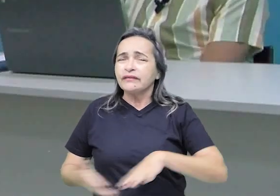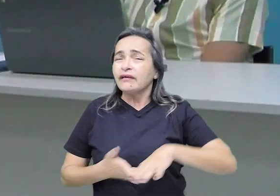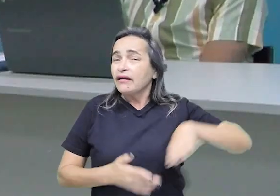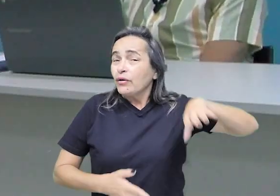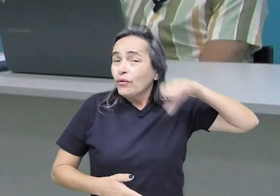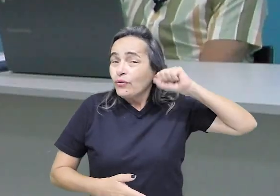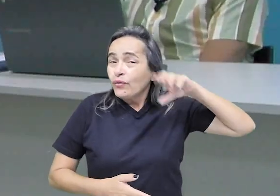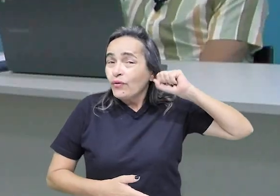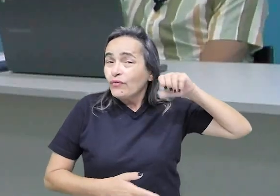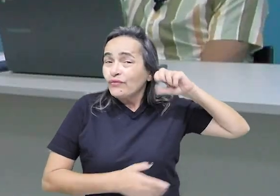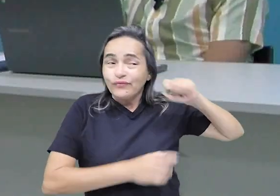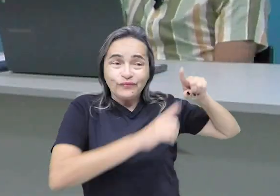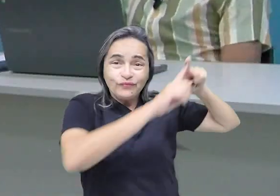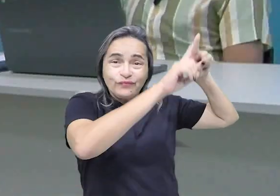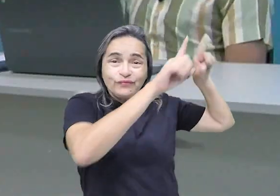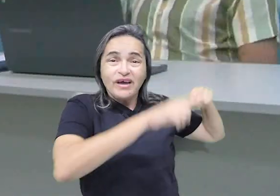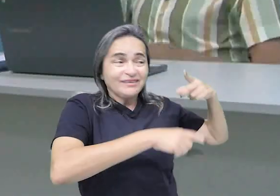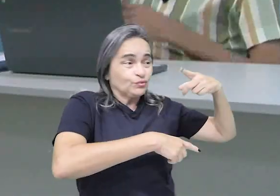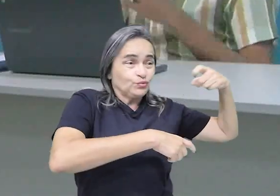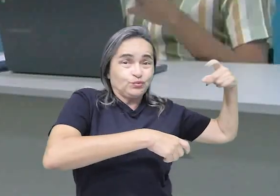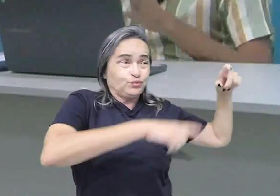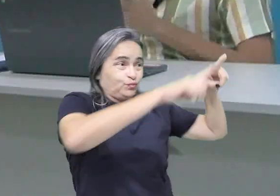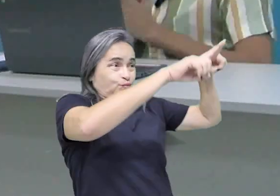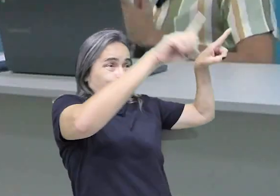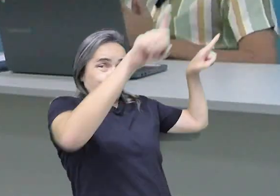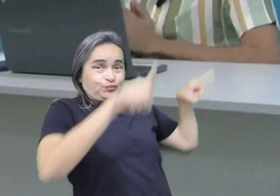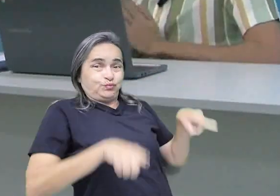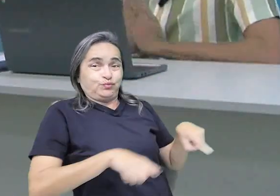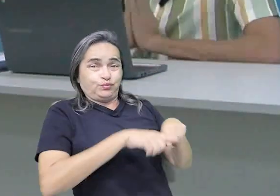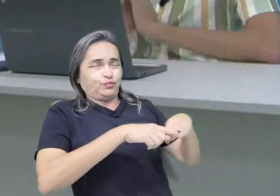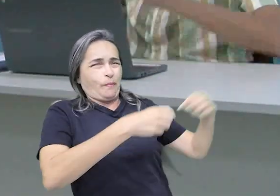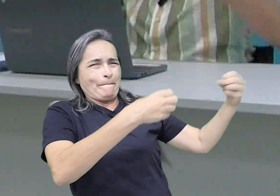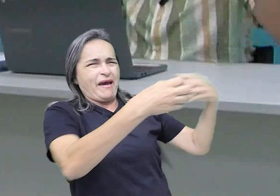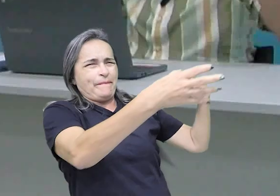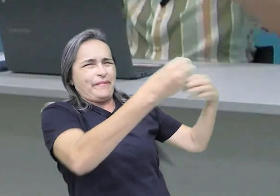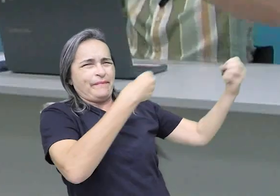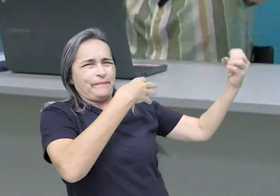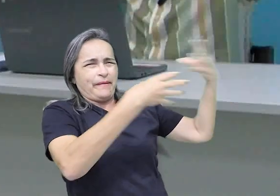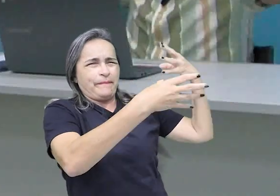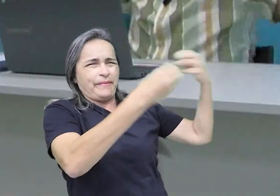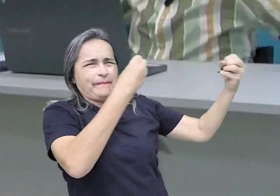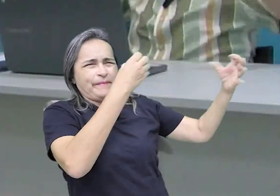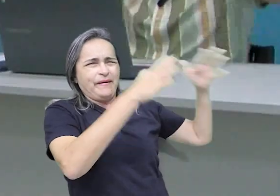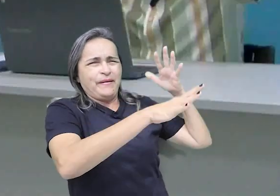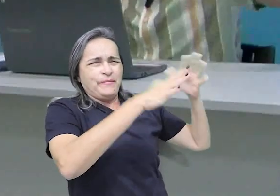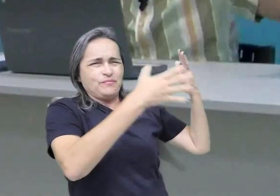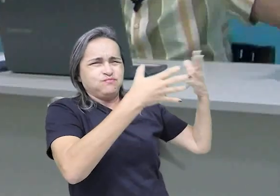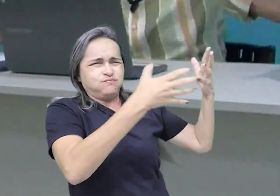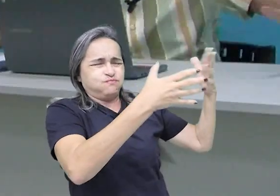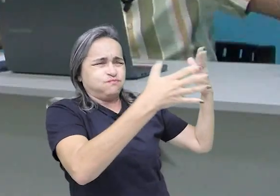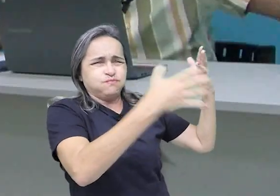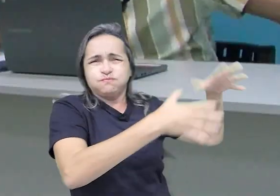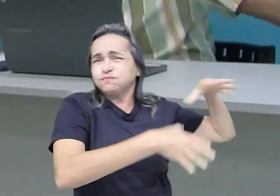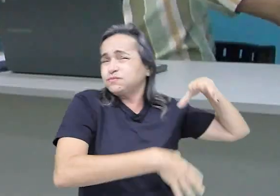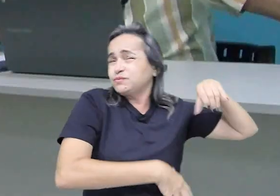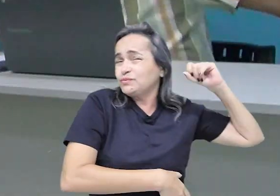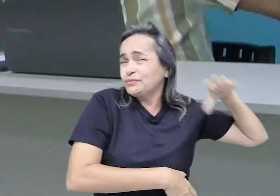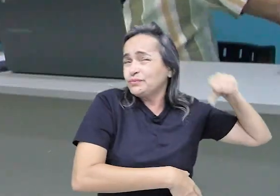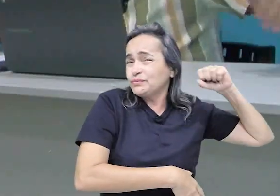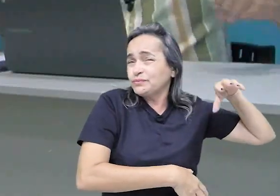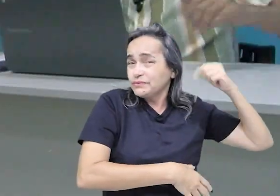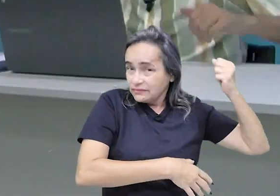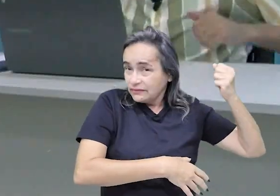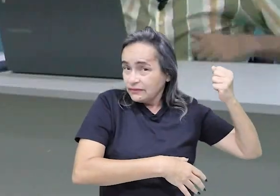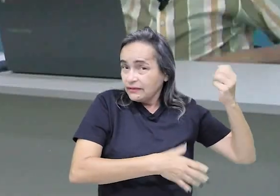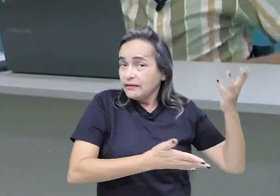ouvido grudado num paredão, né? Já ia mencionar aquela prática, né, de ficar... Isso